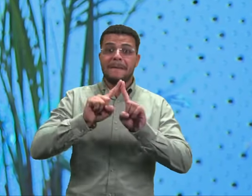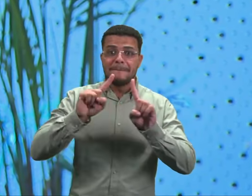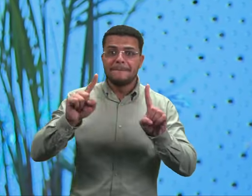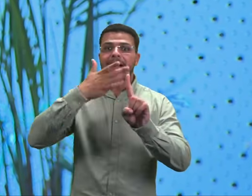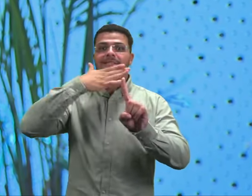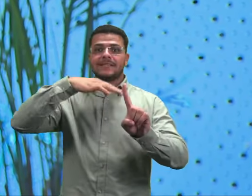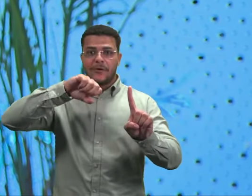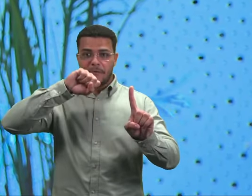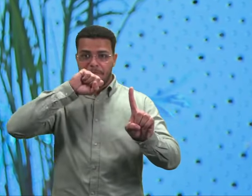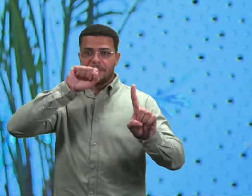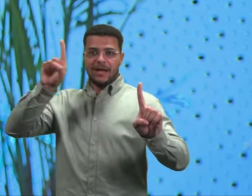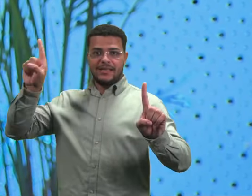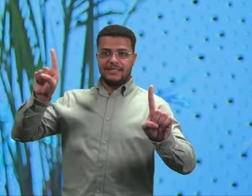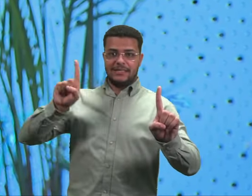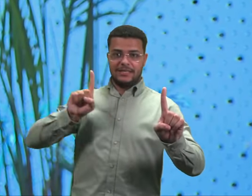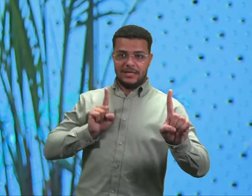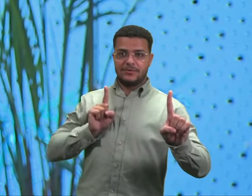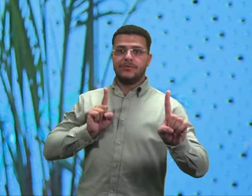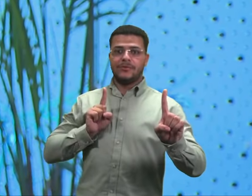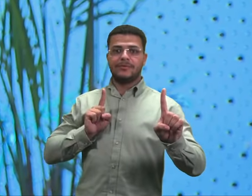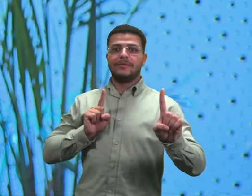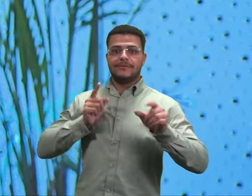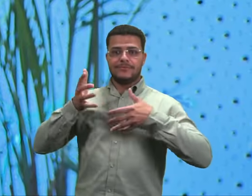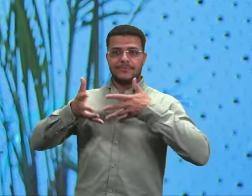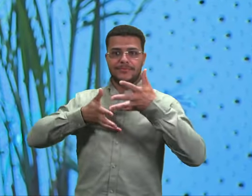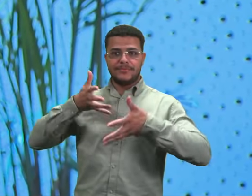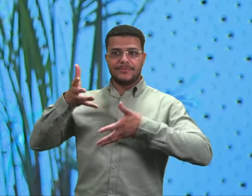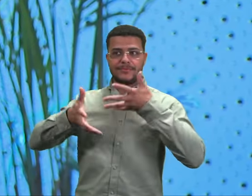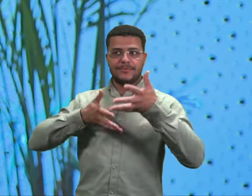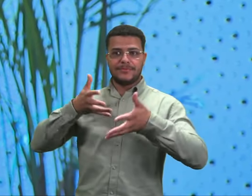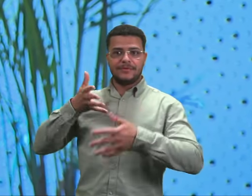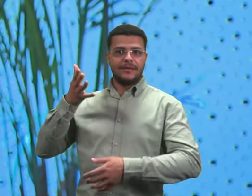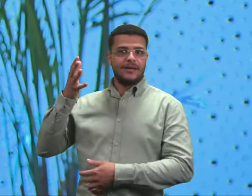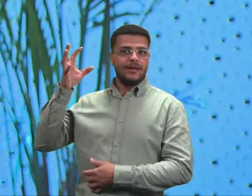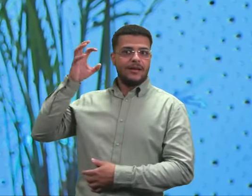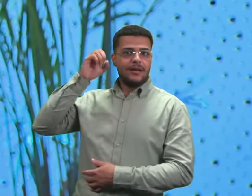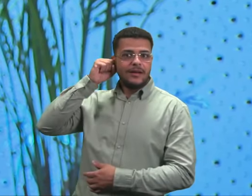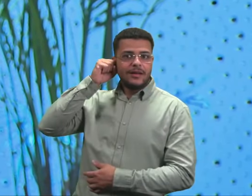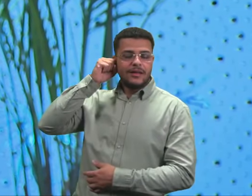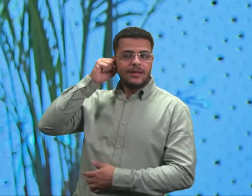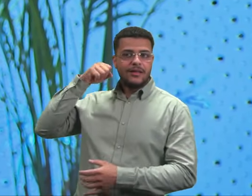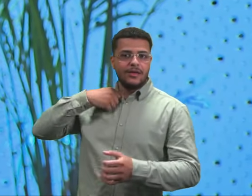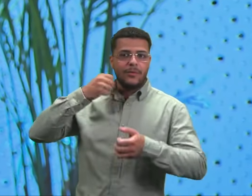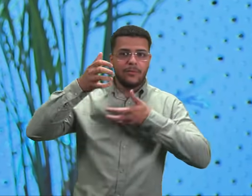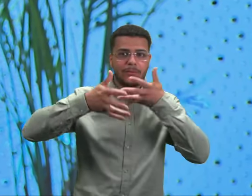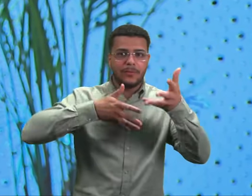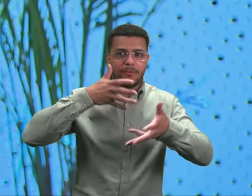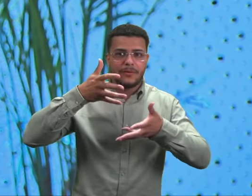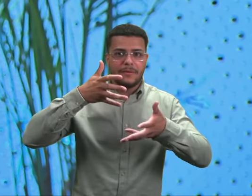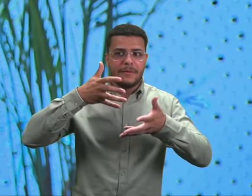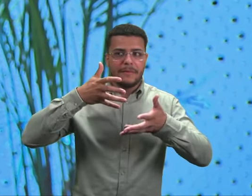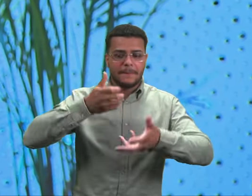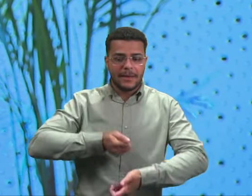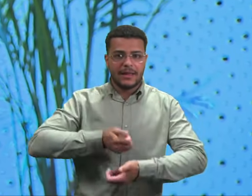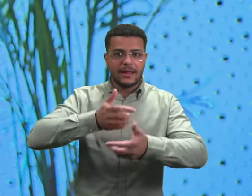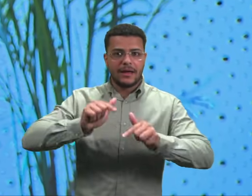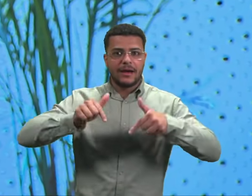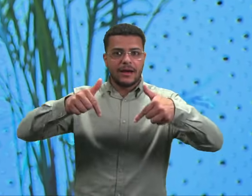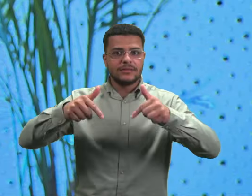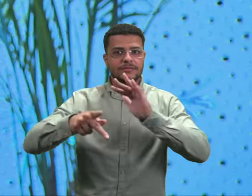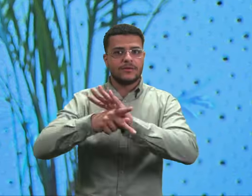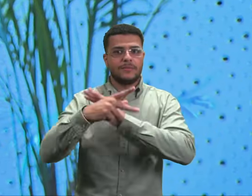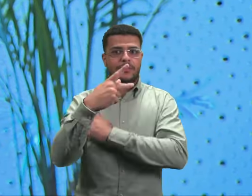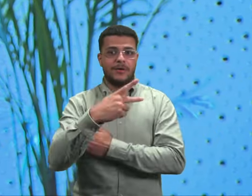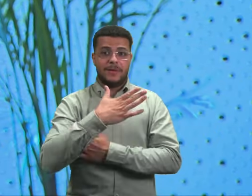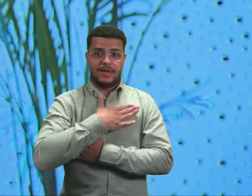o Pai que permanece em mim faz as suas obras? Filipe, creia pelo menos pelas obras.